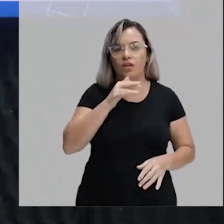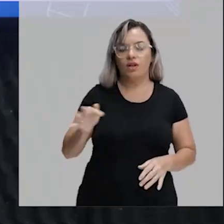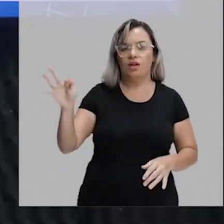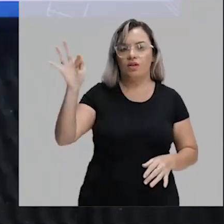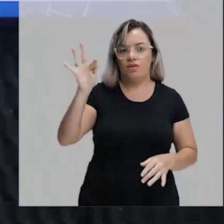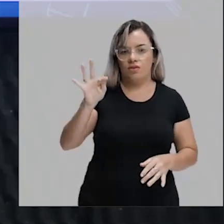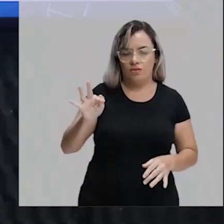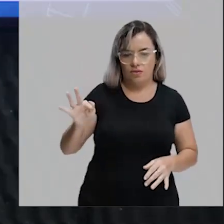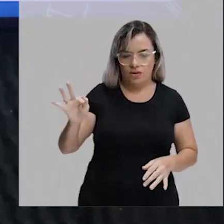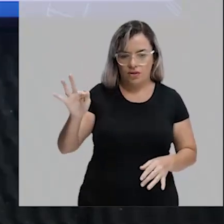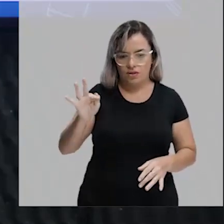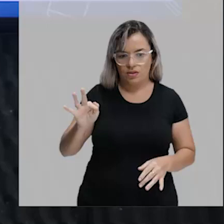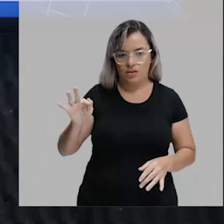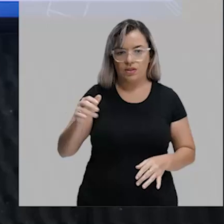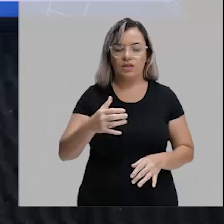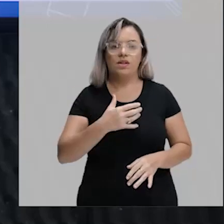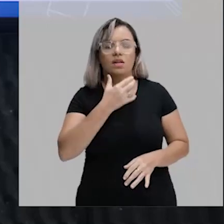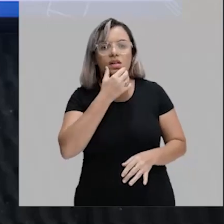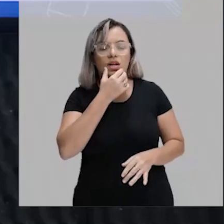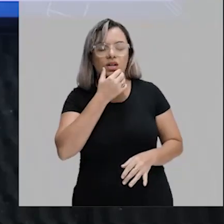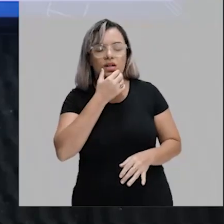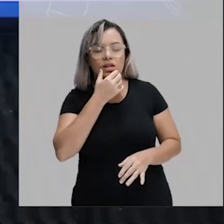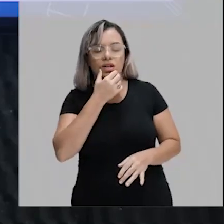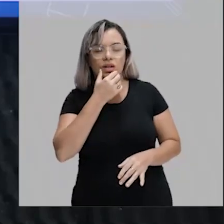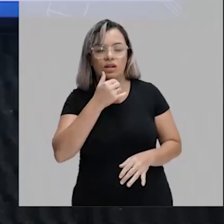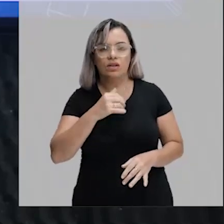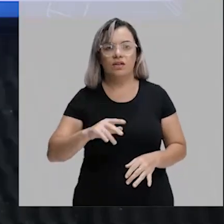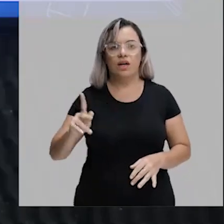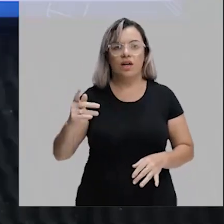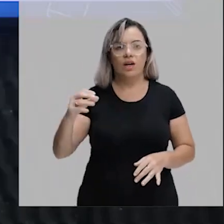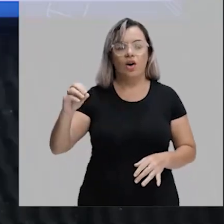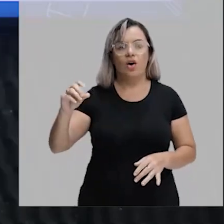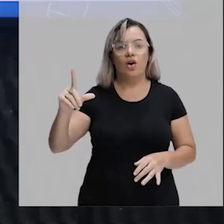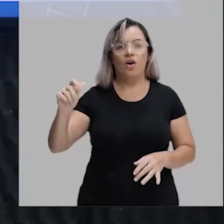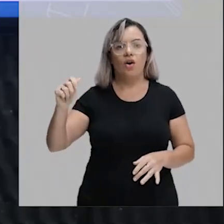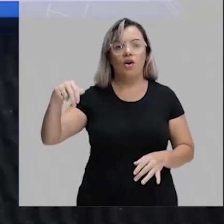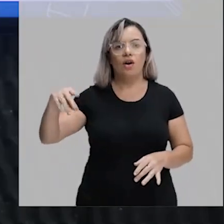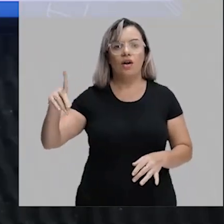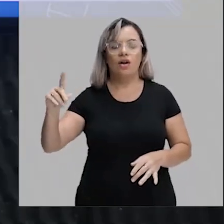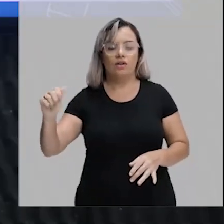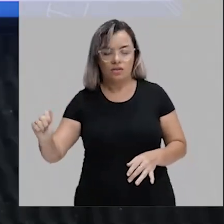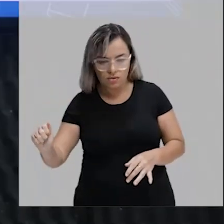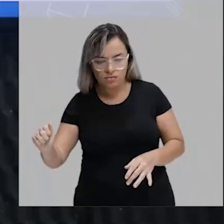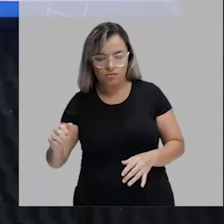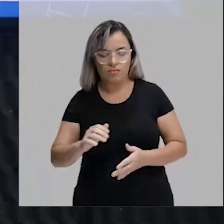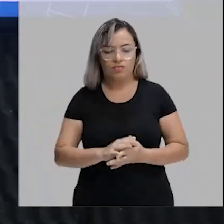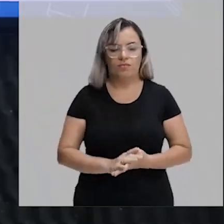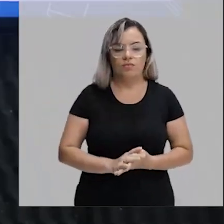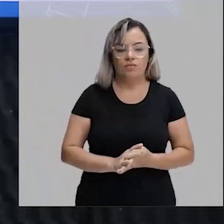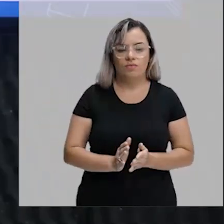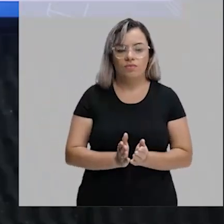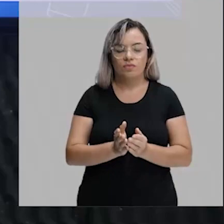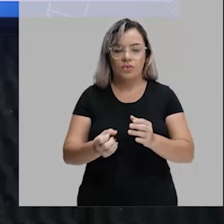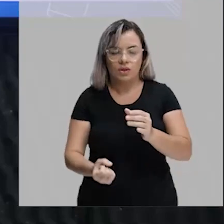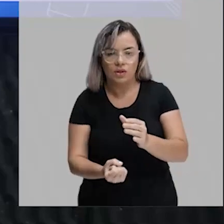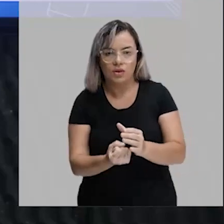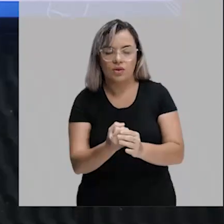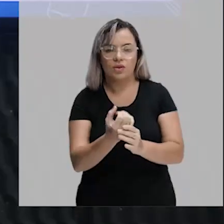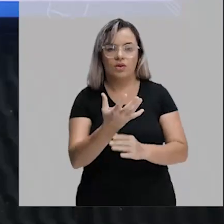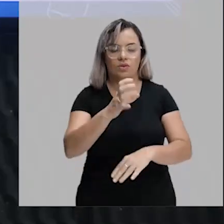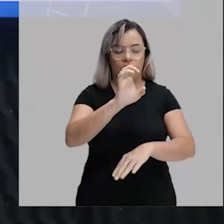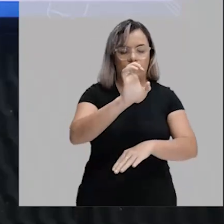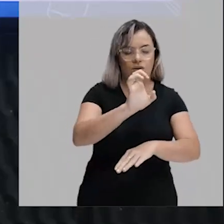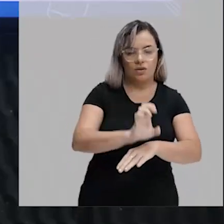formação dos estados modernos europeus, e de uma forma mais específica, a formação precoce